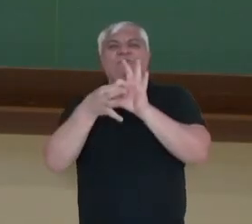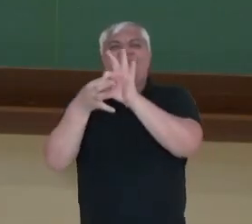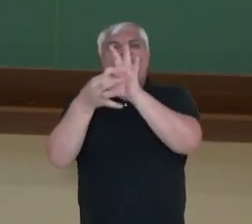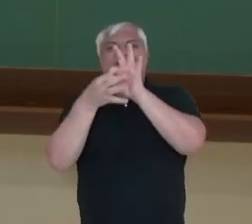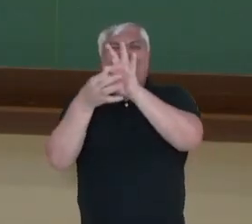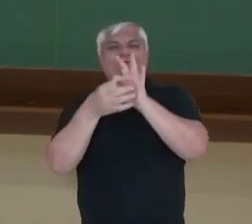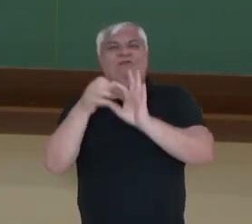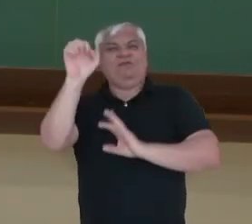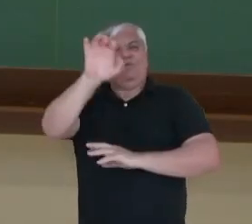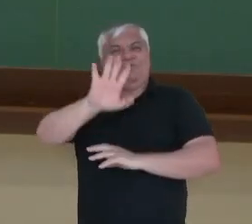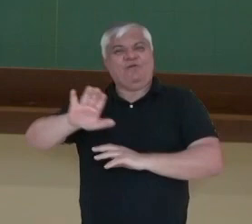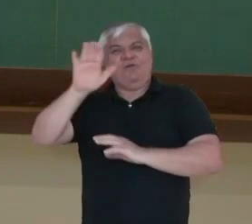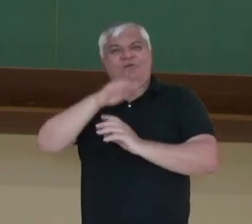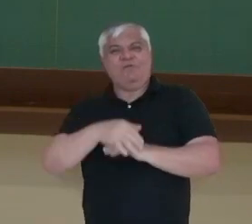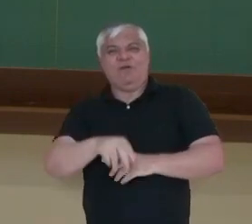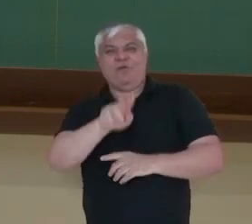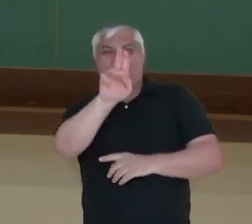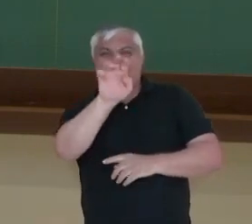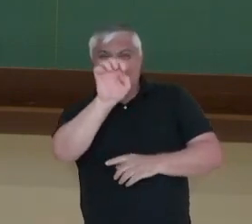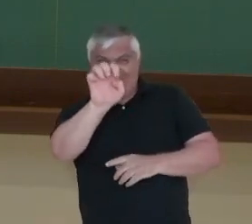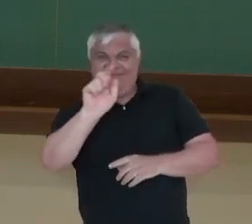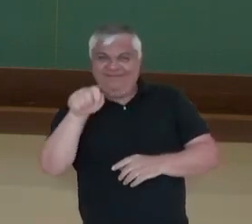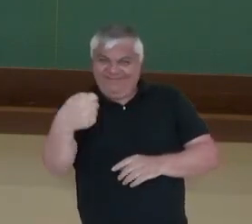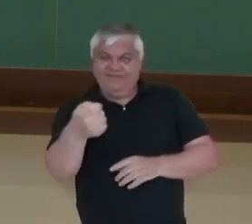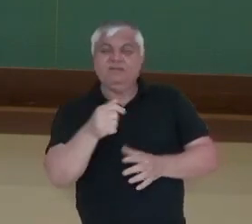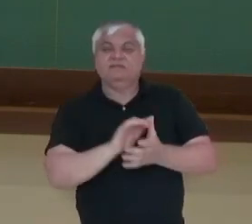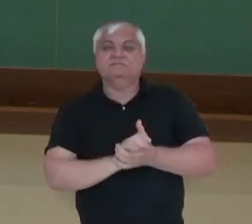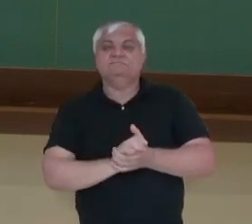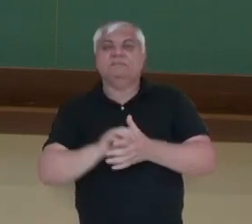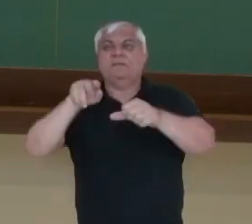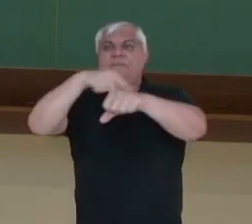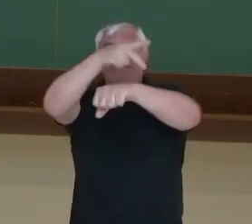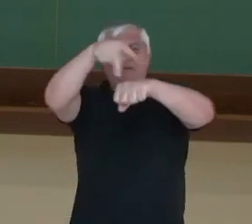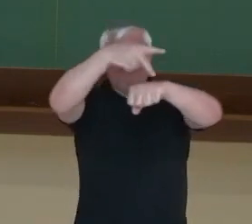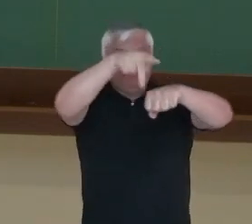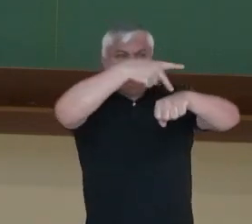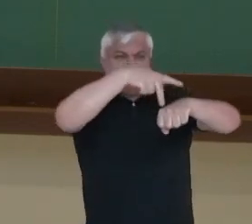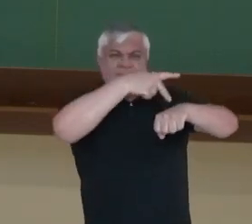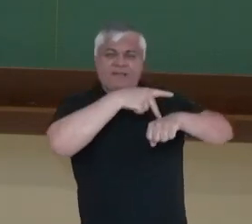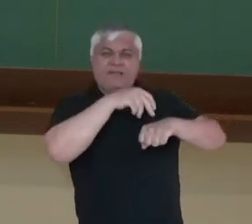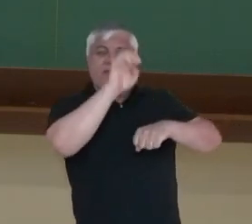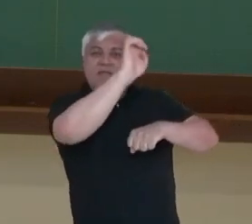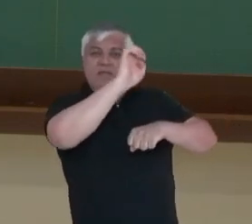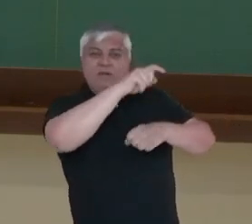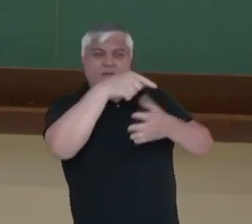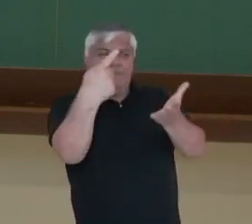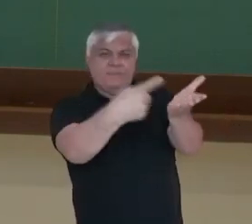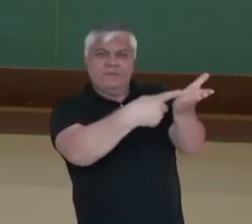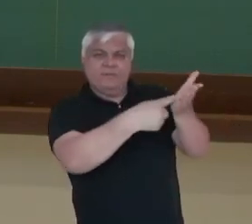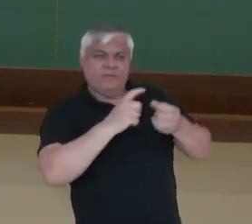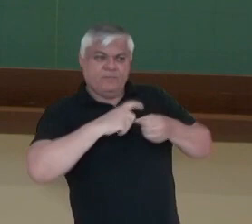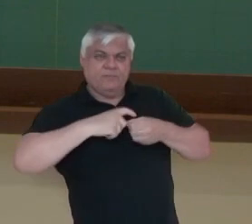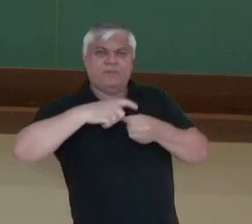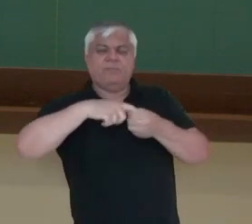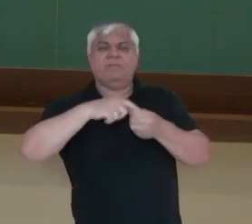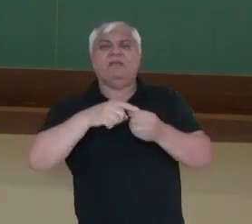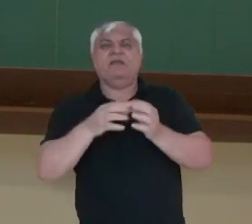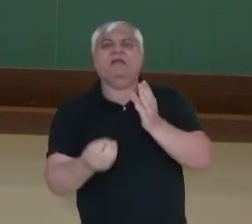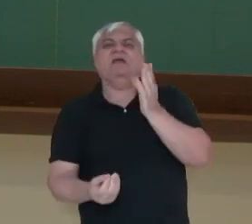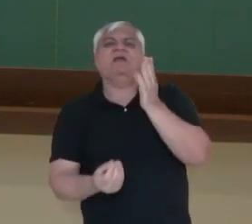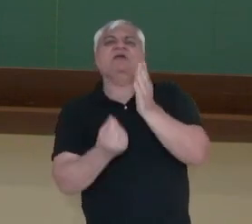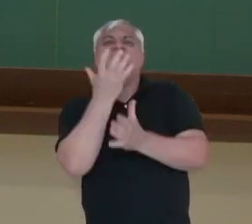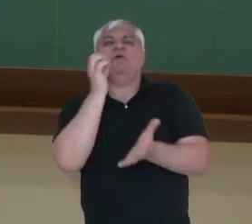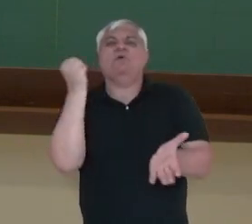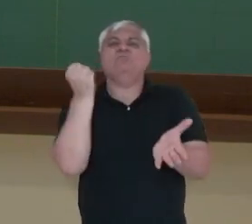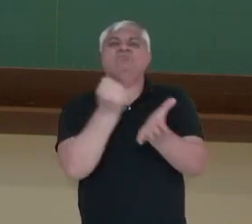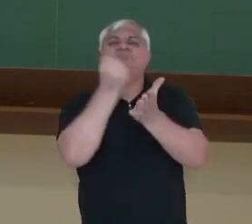é uma organização, né, de países do continente europeu, onde eles estabeleceram inclusive até uma moeda única, eles têm